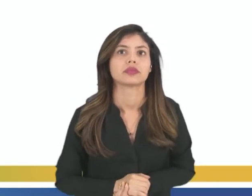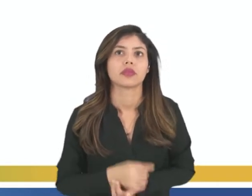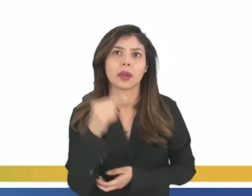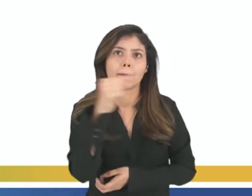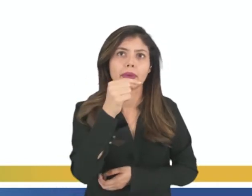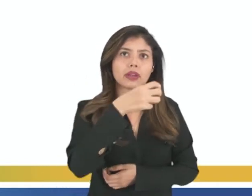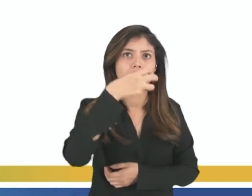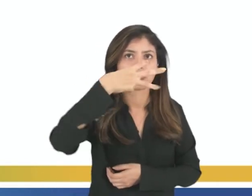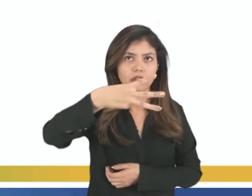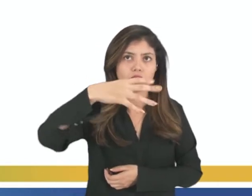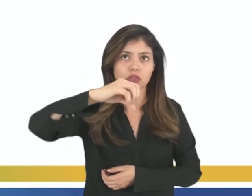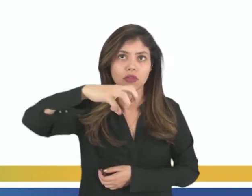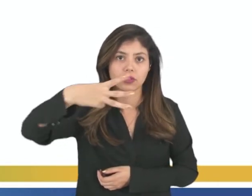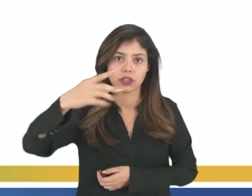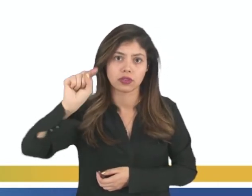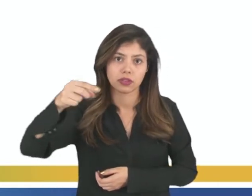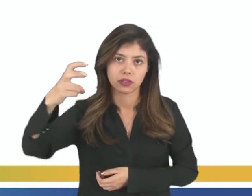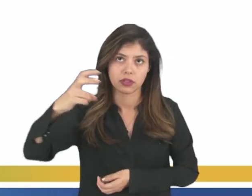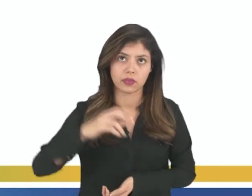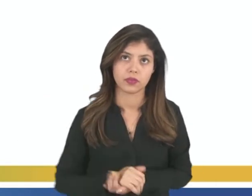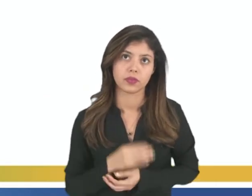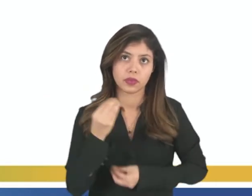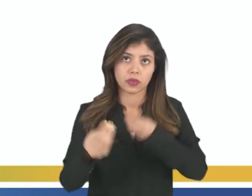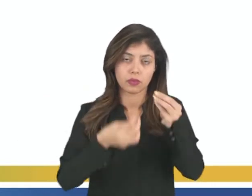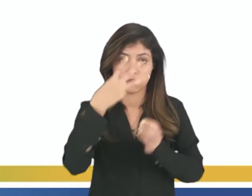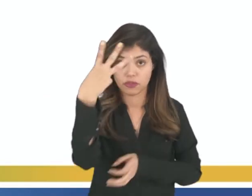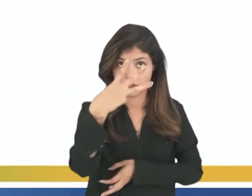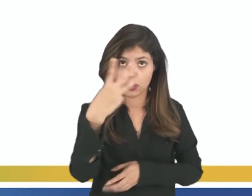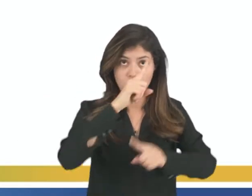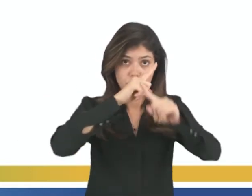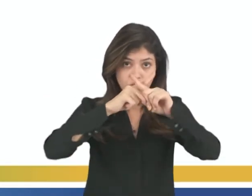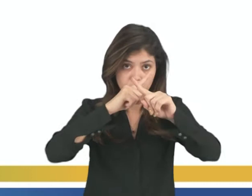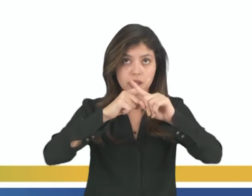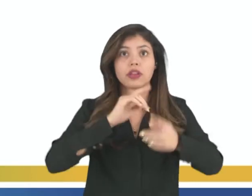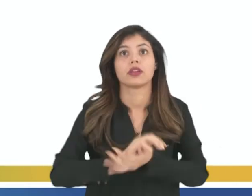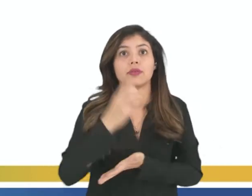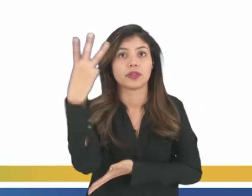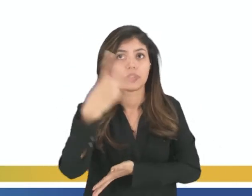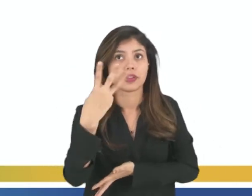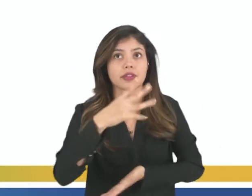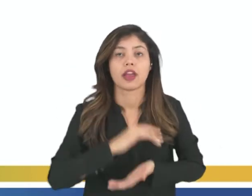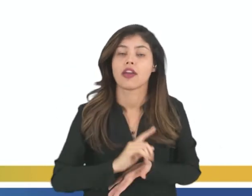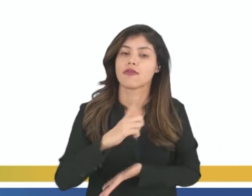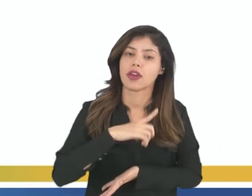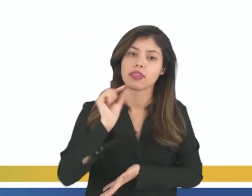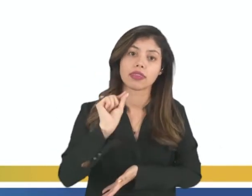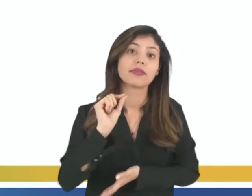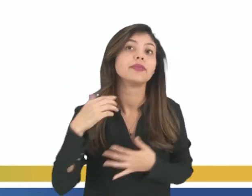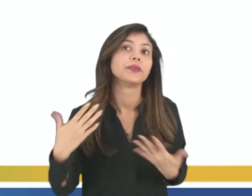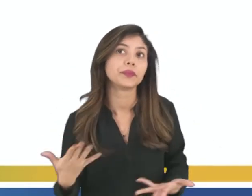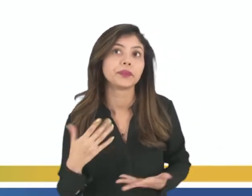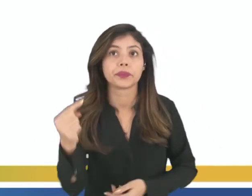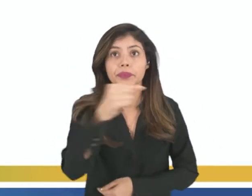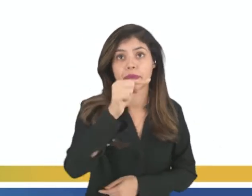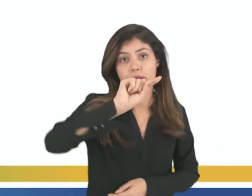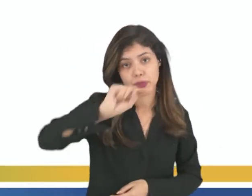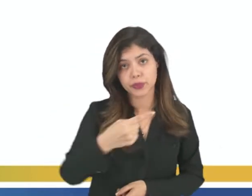menos 393,5, como são 3 mols, multiplicamos por 3, aí teremos um valor de menos